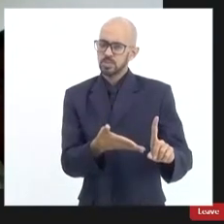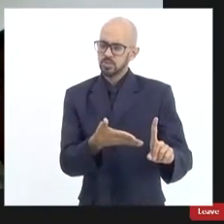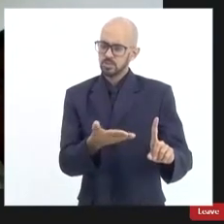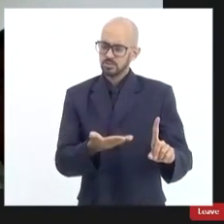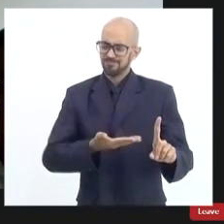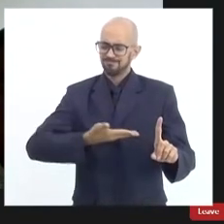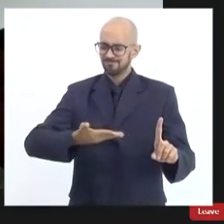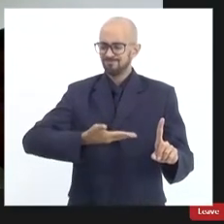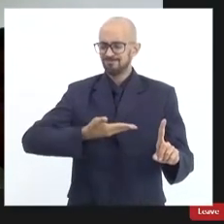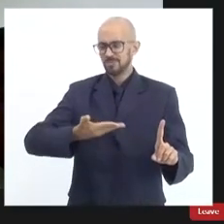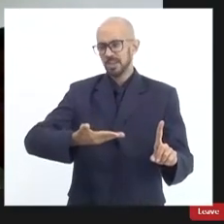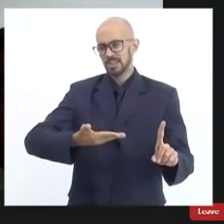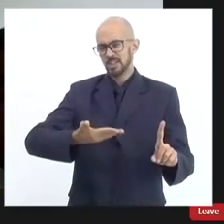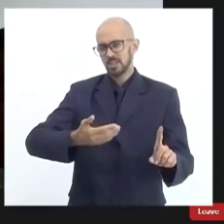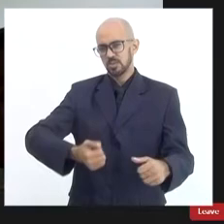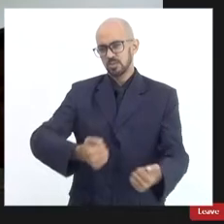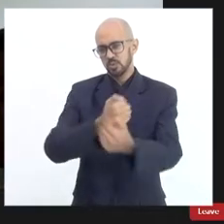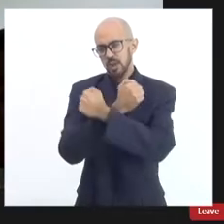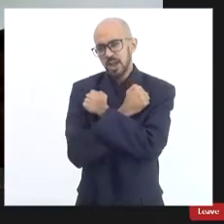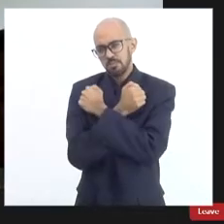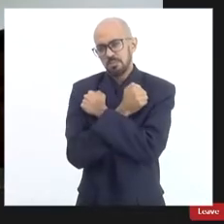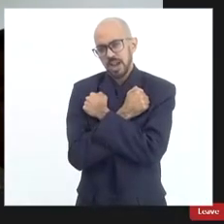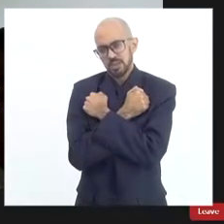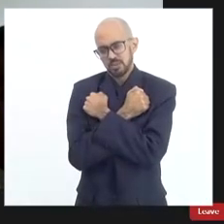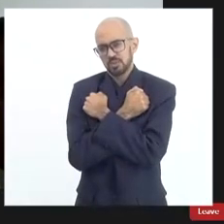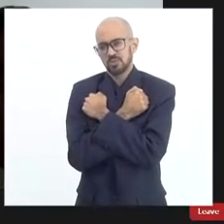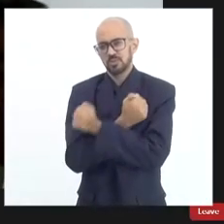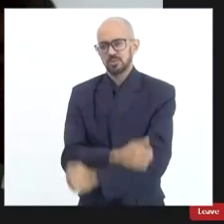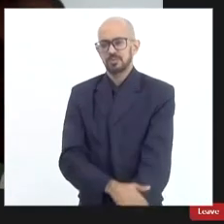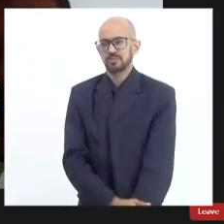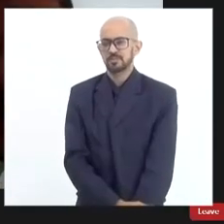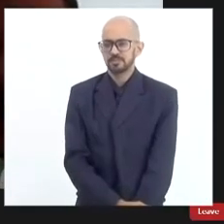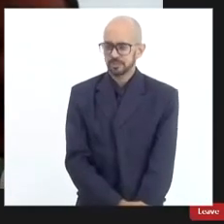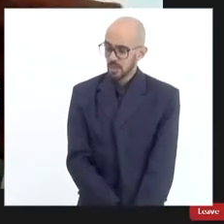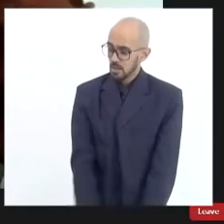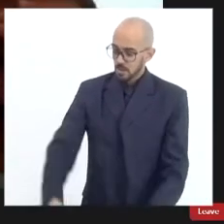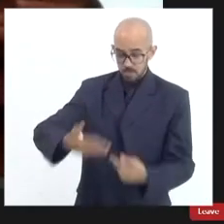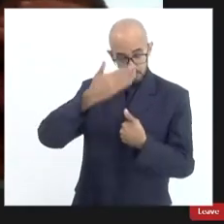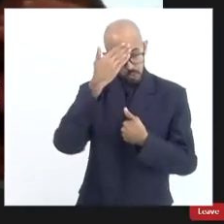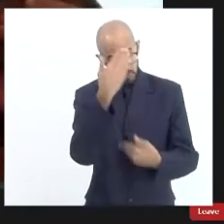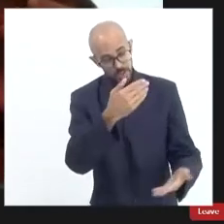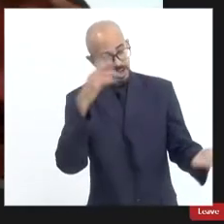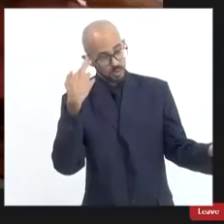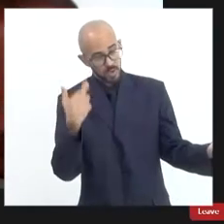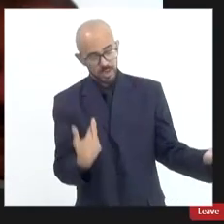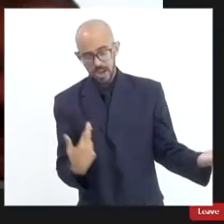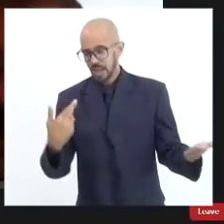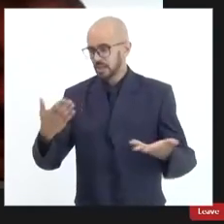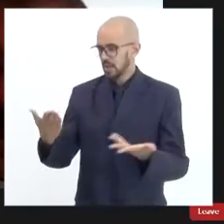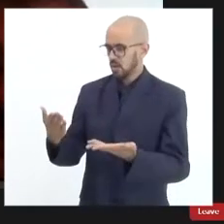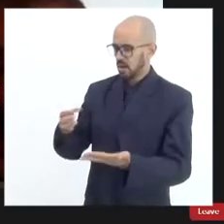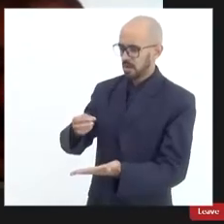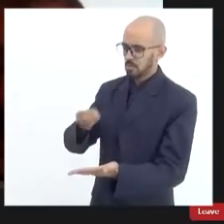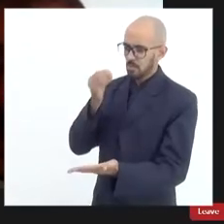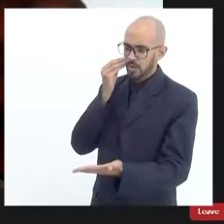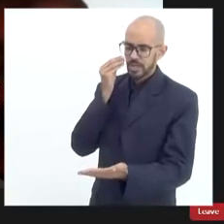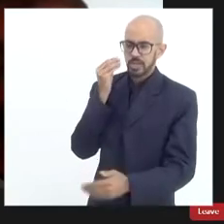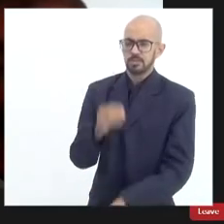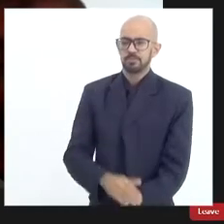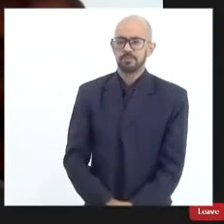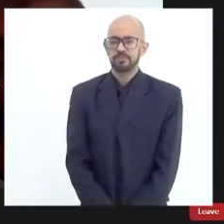parceria, né? Um grande abraço a todos, sigamos. Obrigada, deputada Renata. Deputada Mônica Francisco.